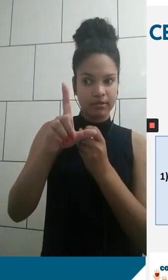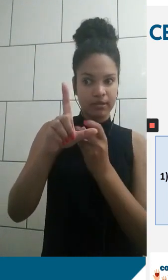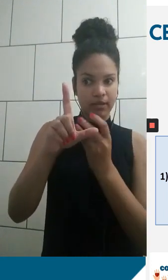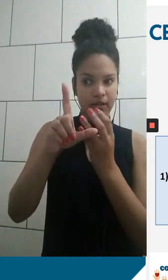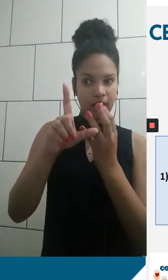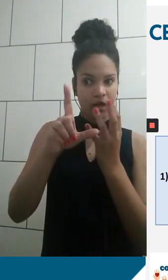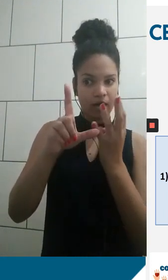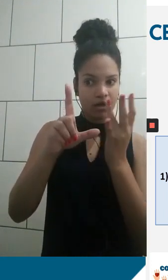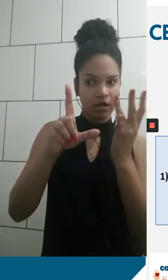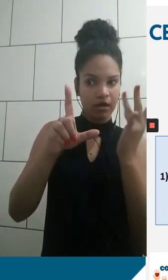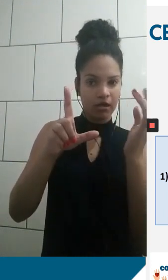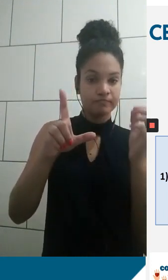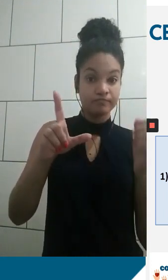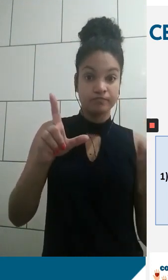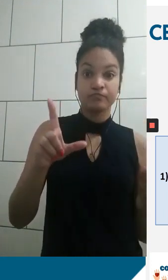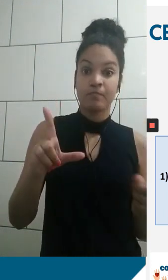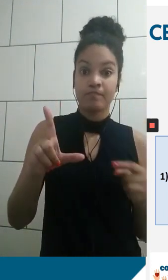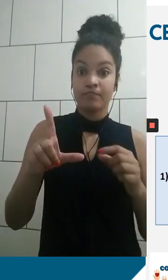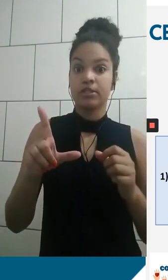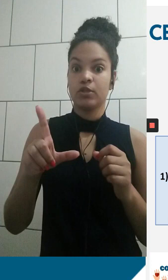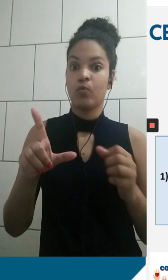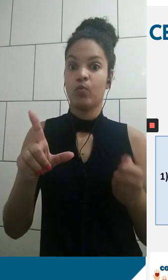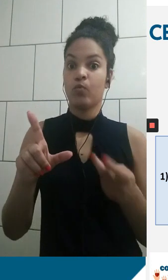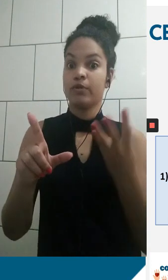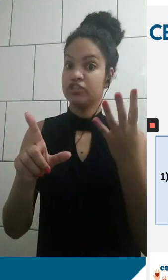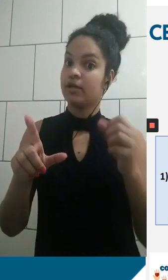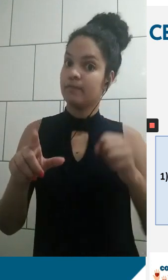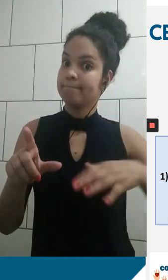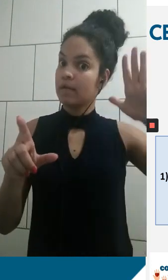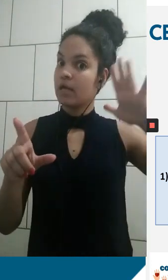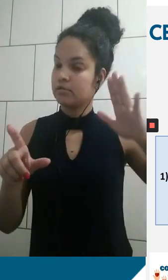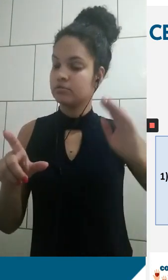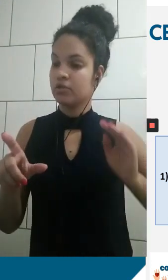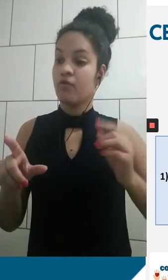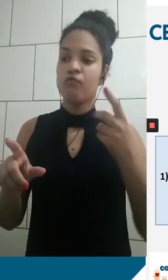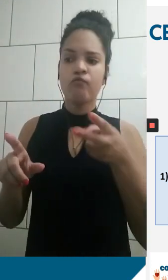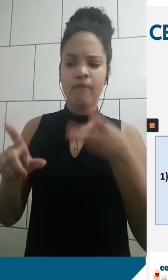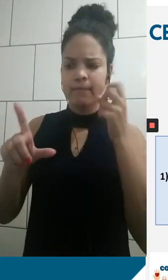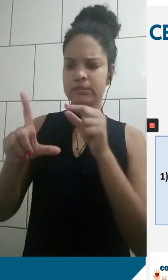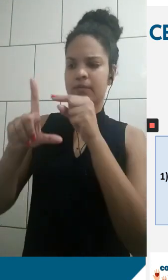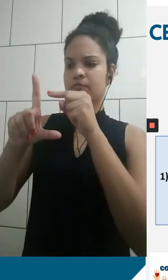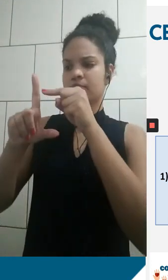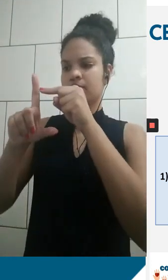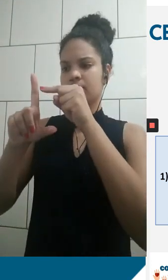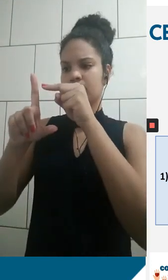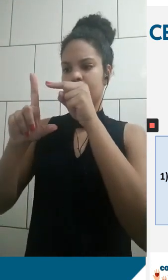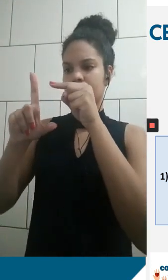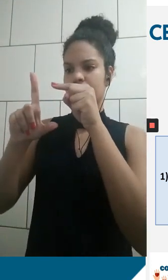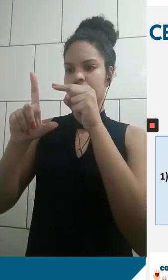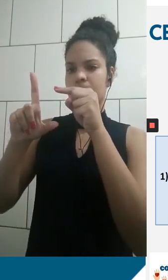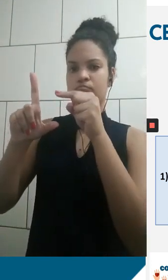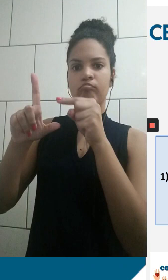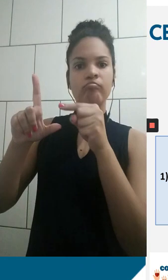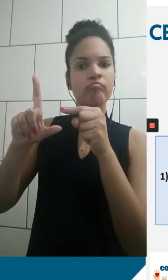do inibidor isoompa. Vocês vão percebendo que a enzima